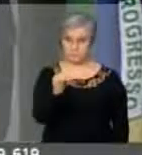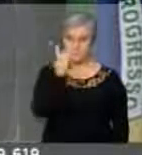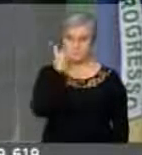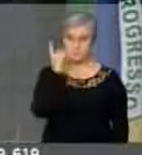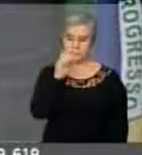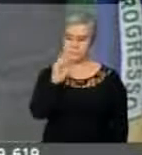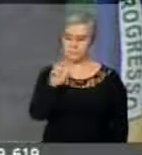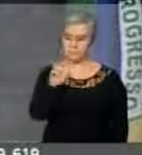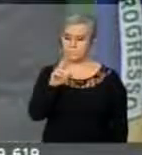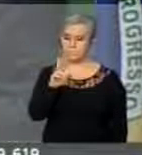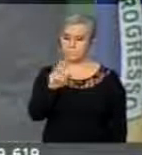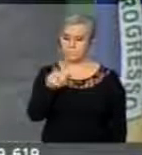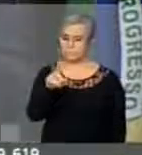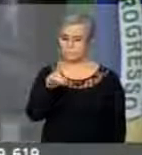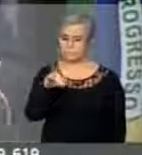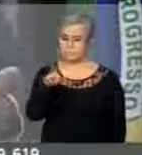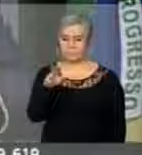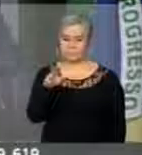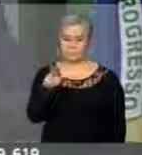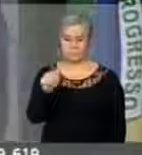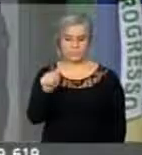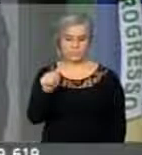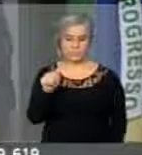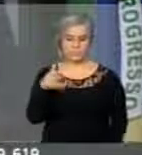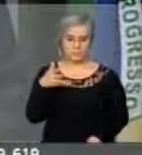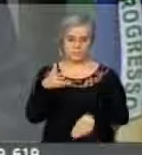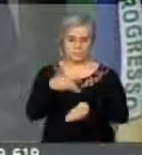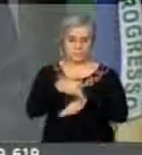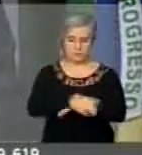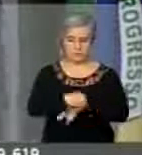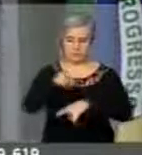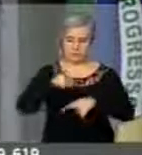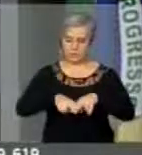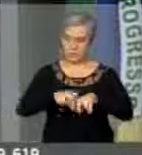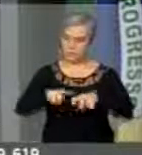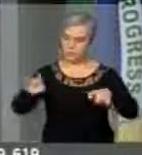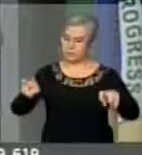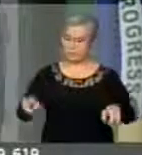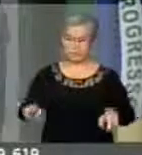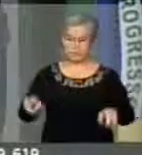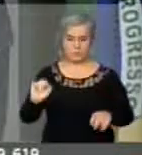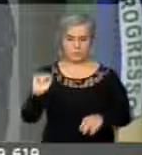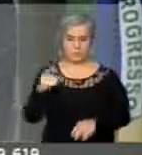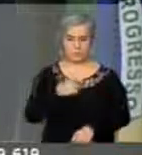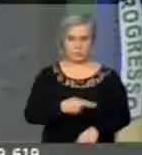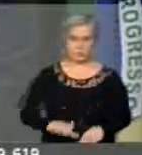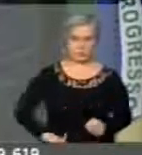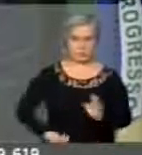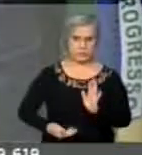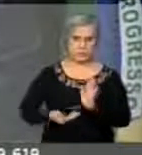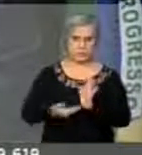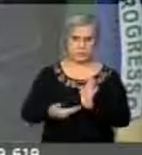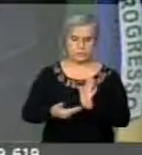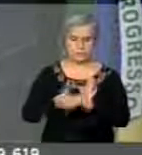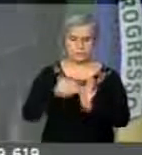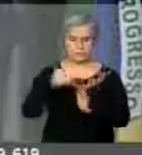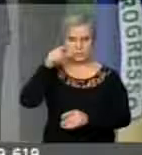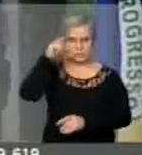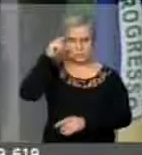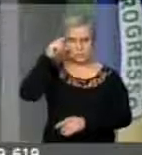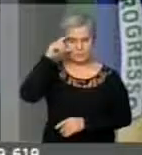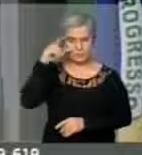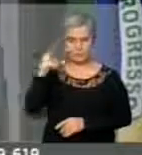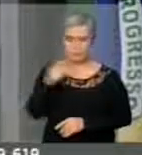Erundina, que ocupou a casa, e justamente a mesa, aliás, do ex-presidente dessa casa, o Eduardo Cunha,